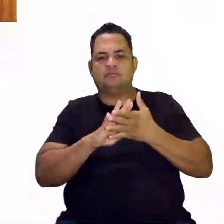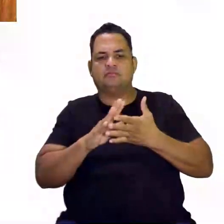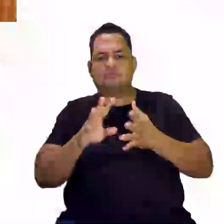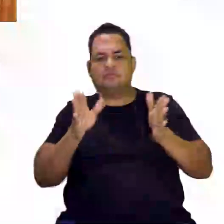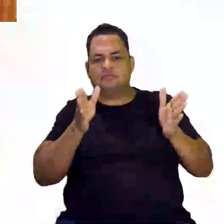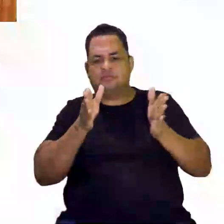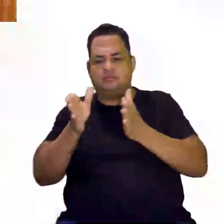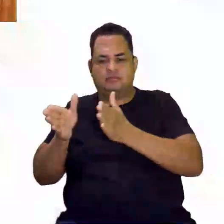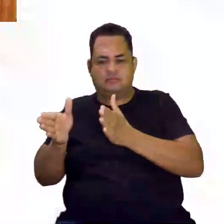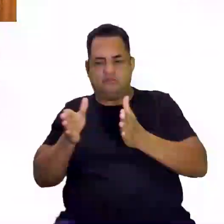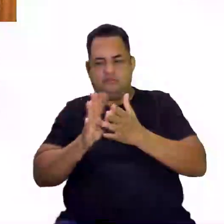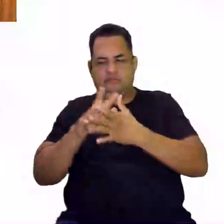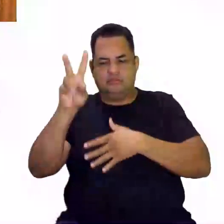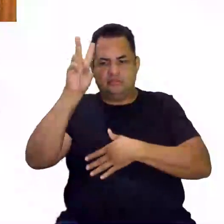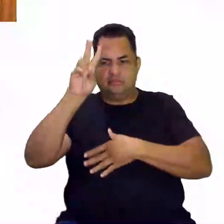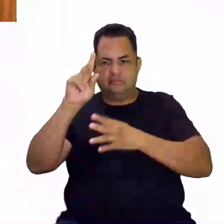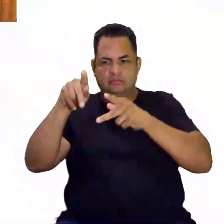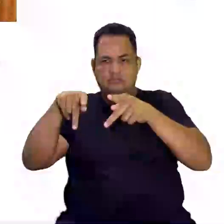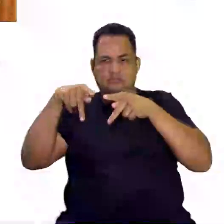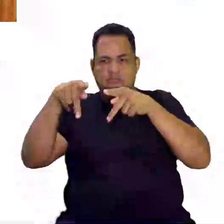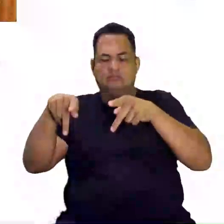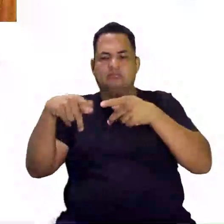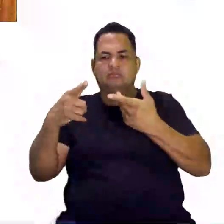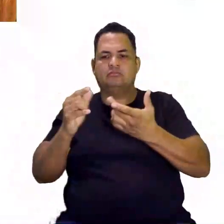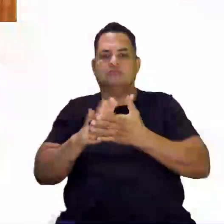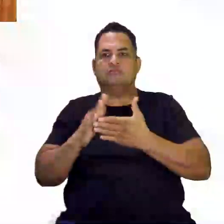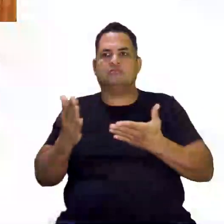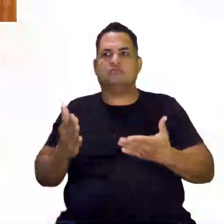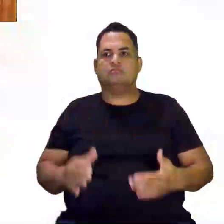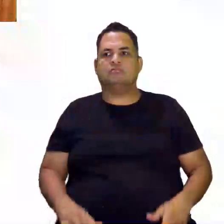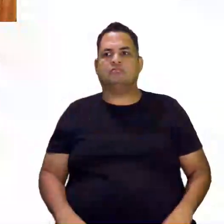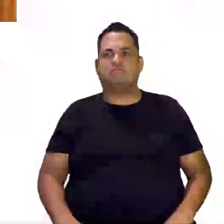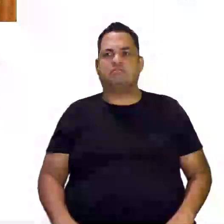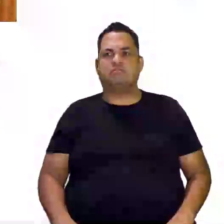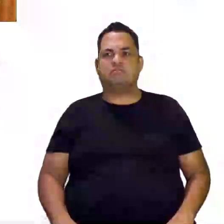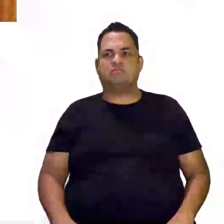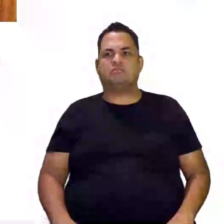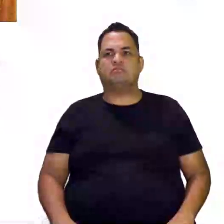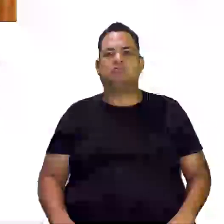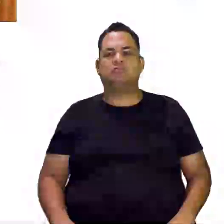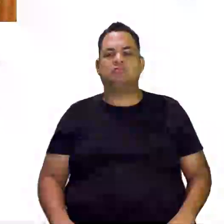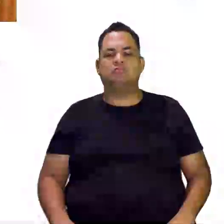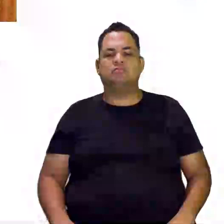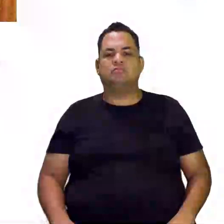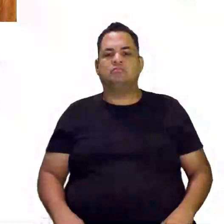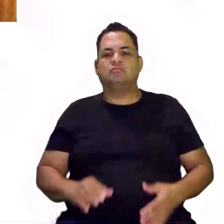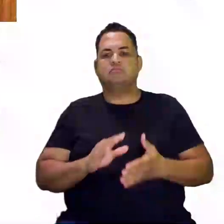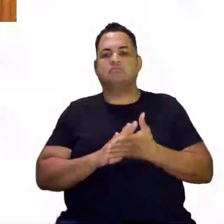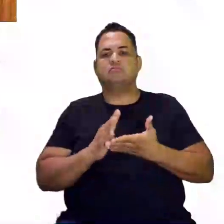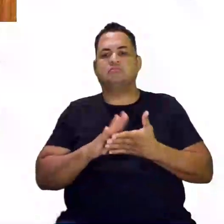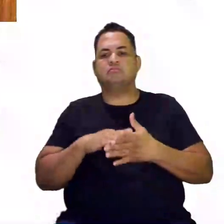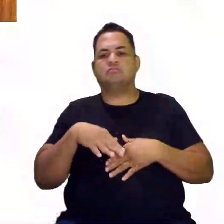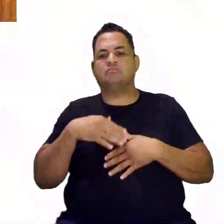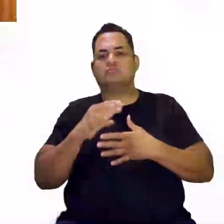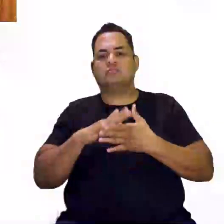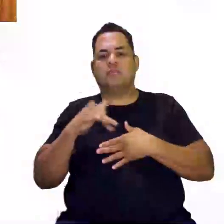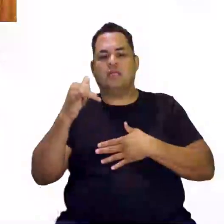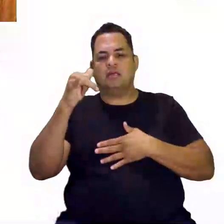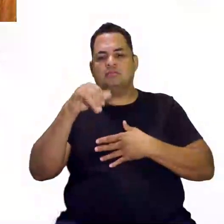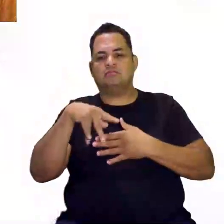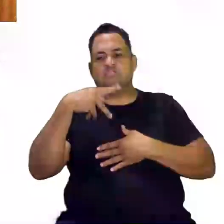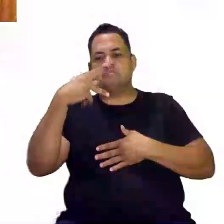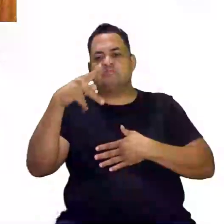histórico, ao ponto dessas civilizações, tá? E aí eles faziam isso para narrar,